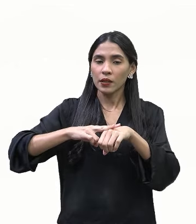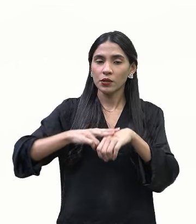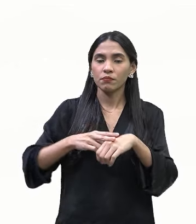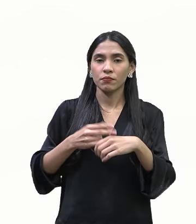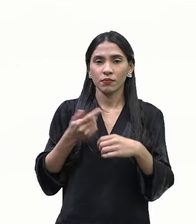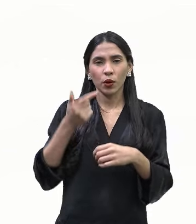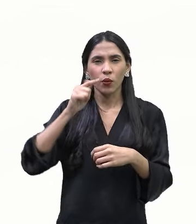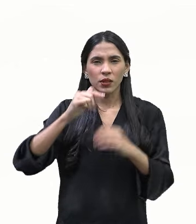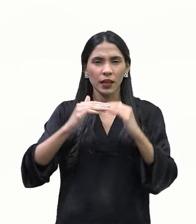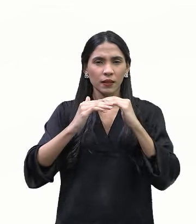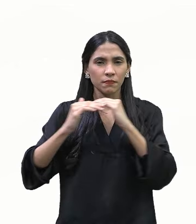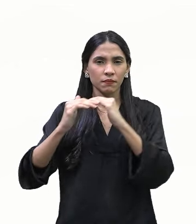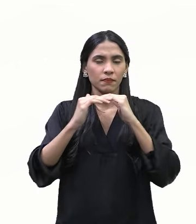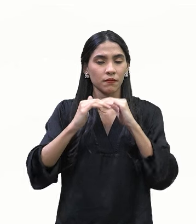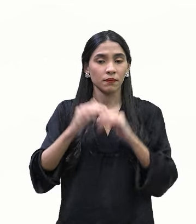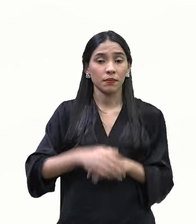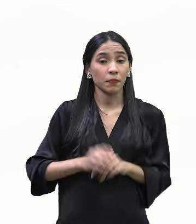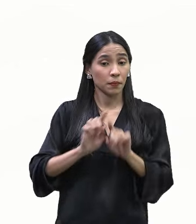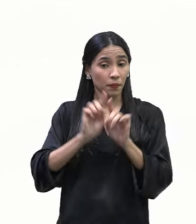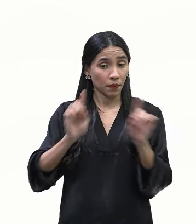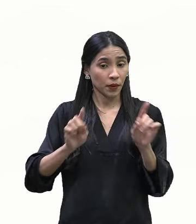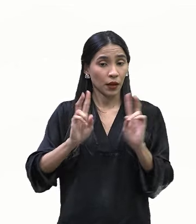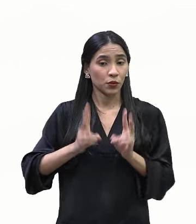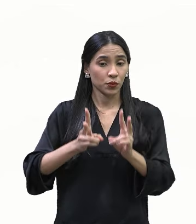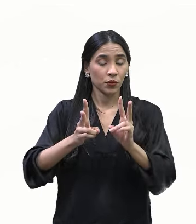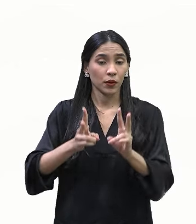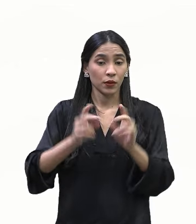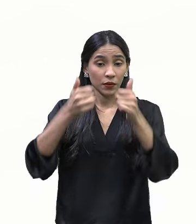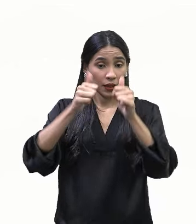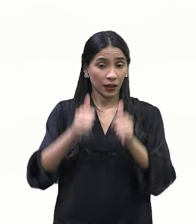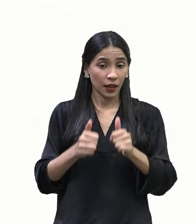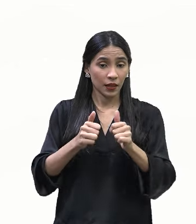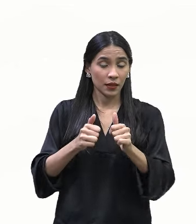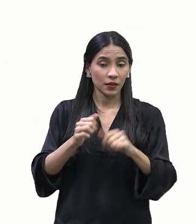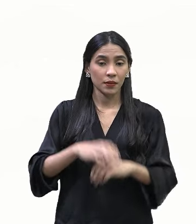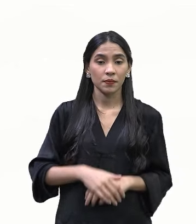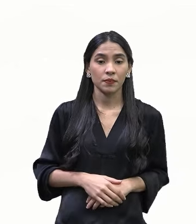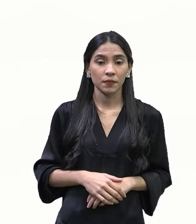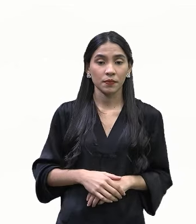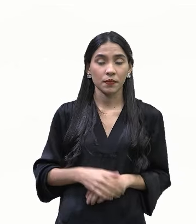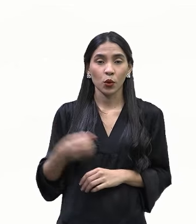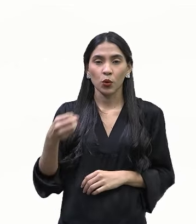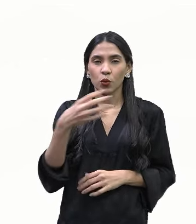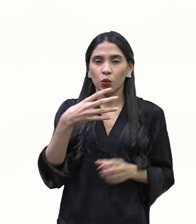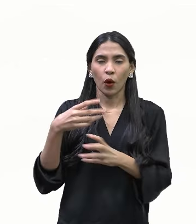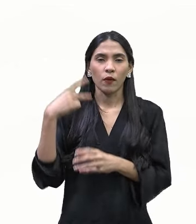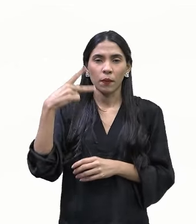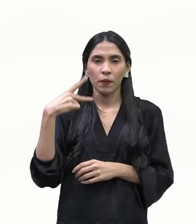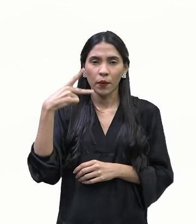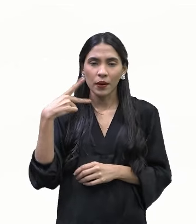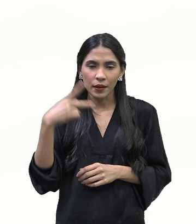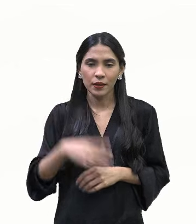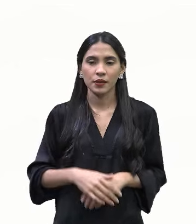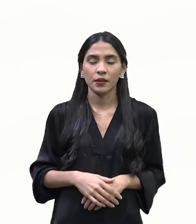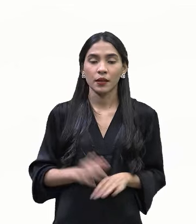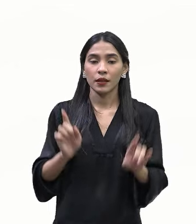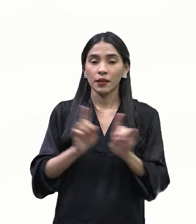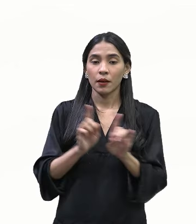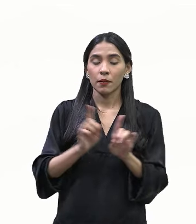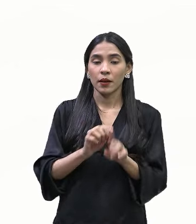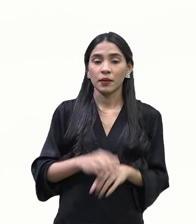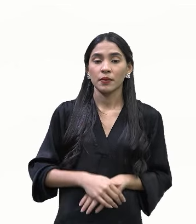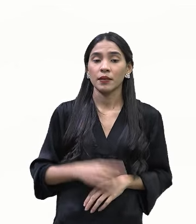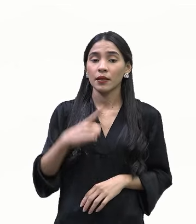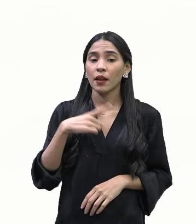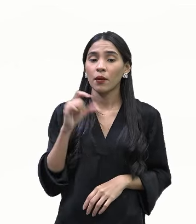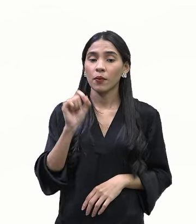pouco. Mas seguindo, né, em vez das atuais políticas, seguir as promessas, nós